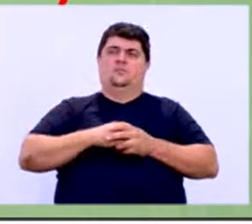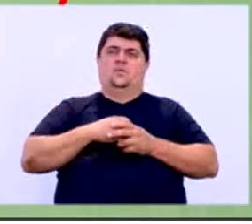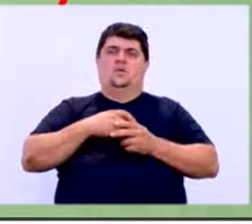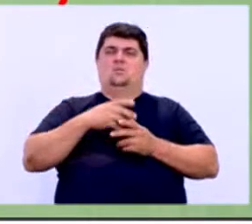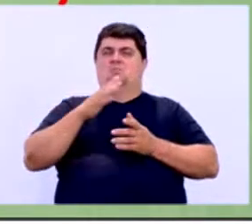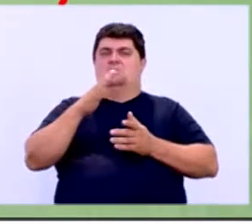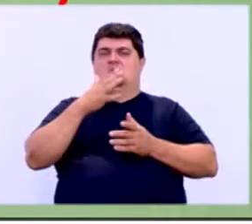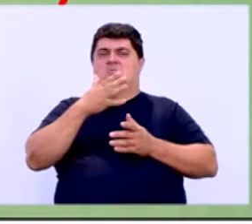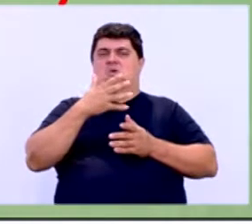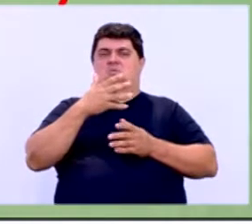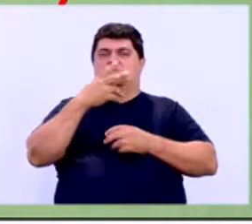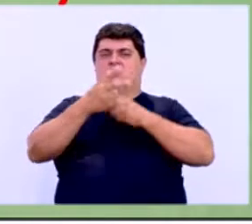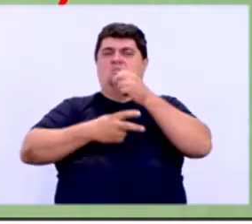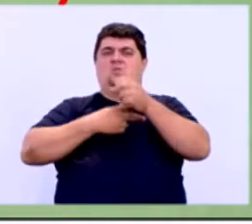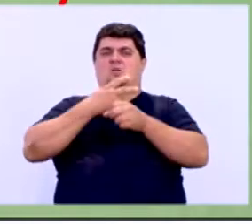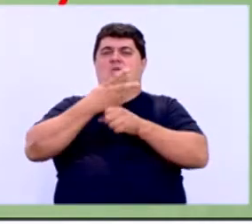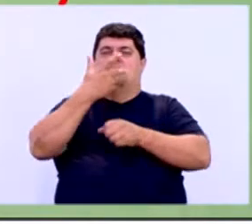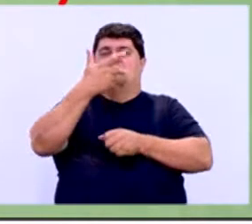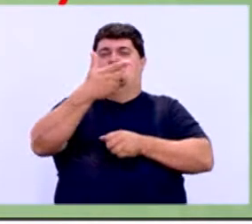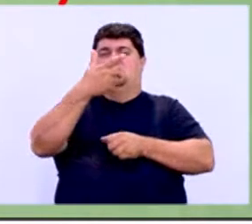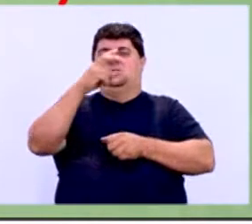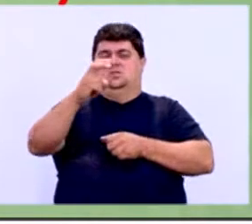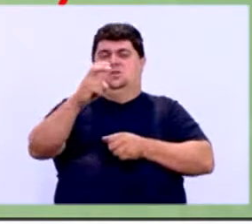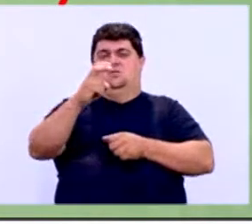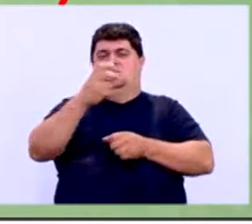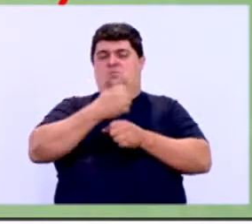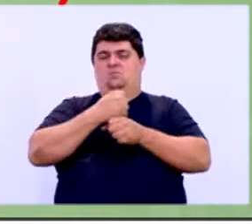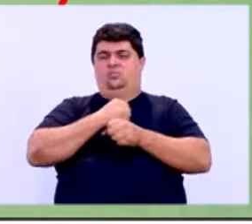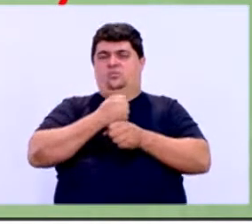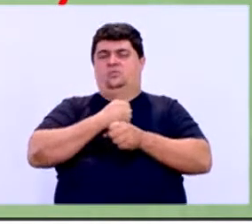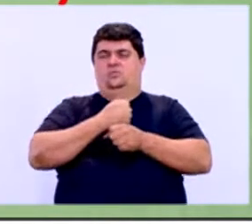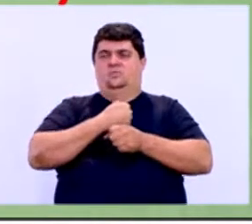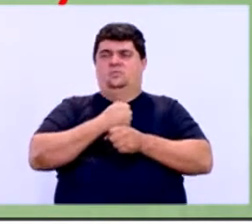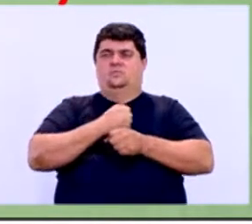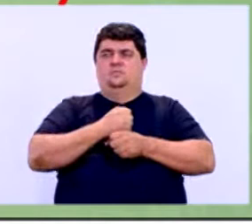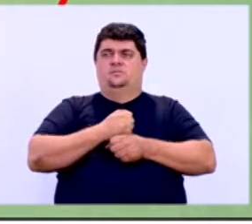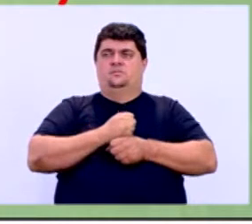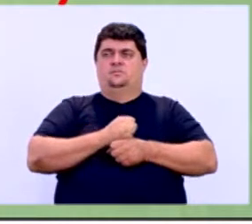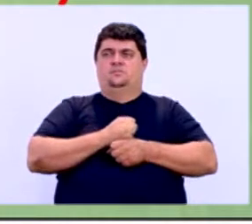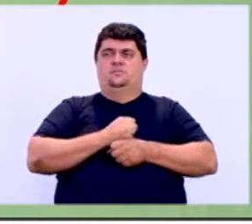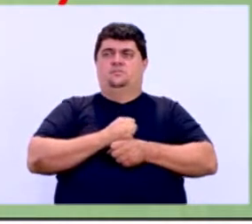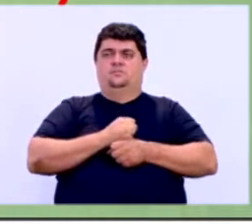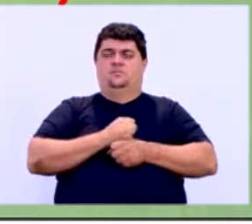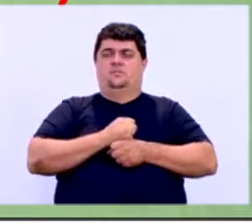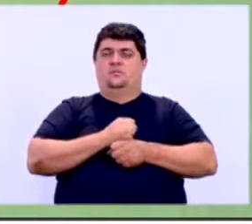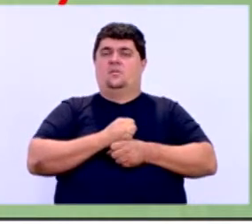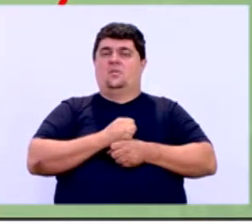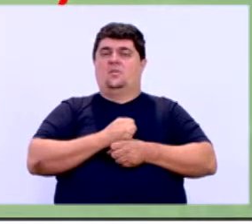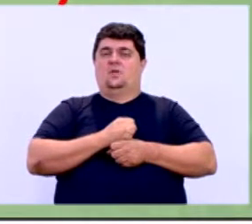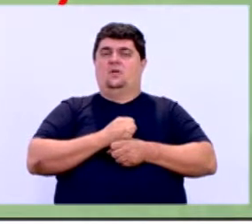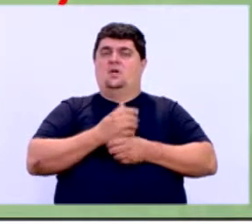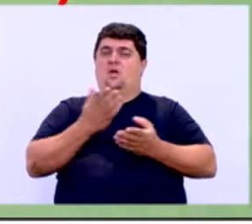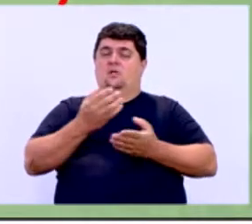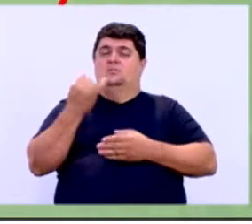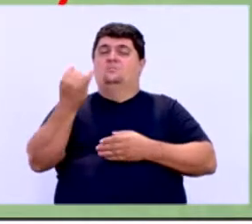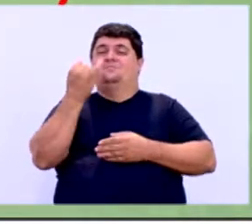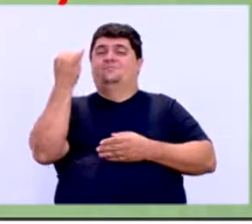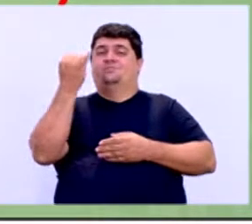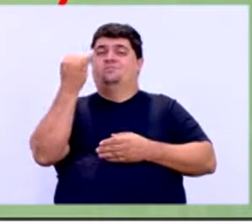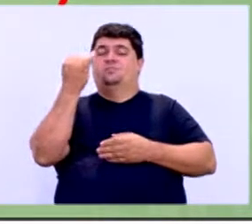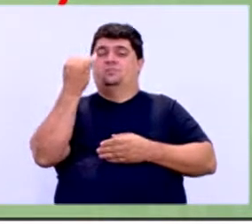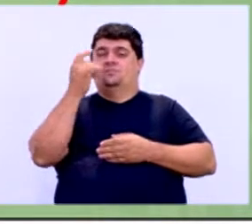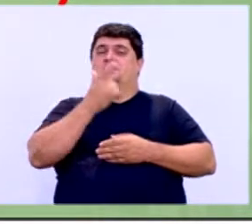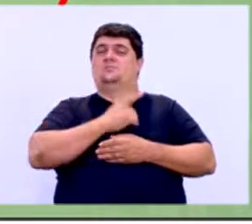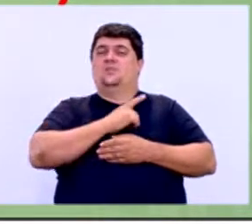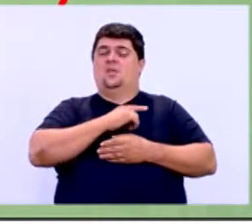de médias de 25 anos. Agora, caro aluno, é importante lembrar que